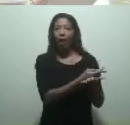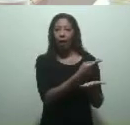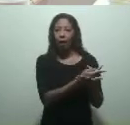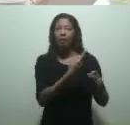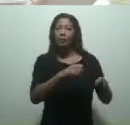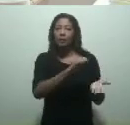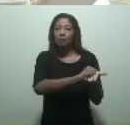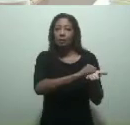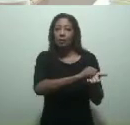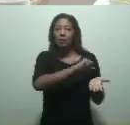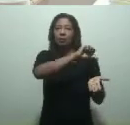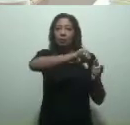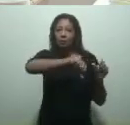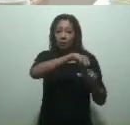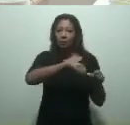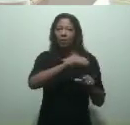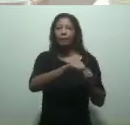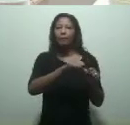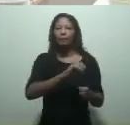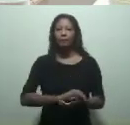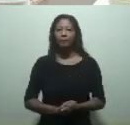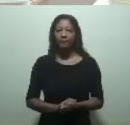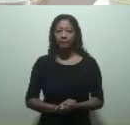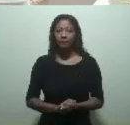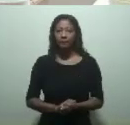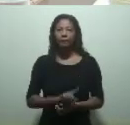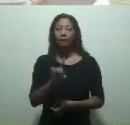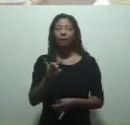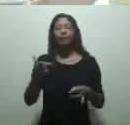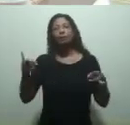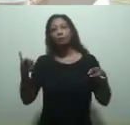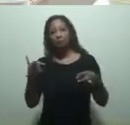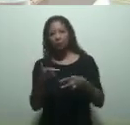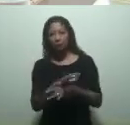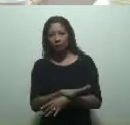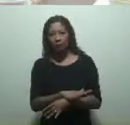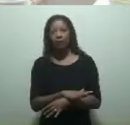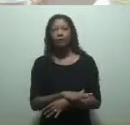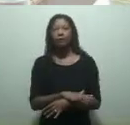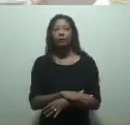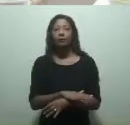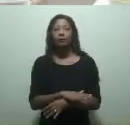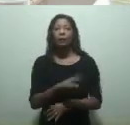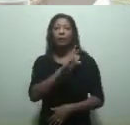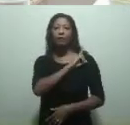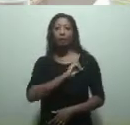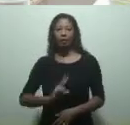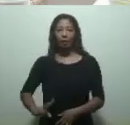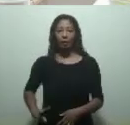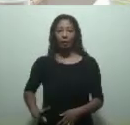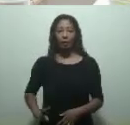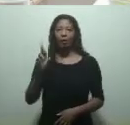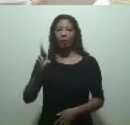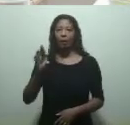presidente interino, Rogério César Santiago, passou para a ordem do dia,